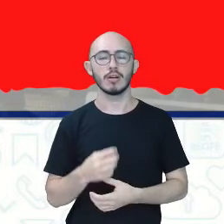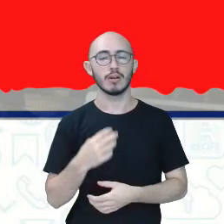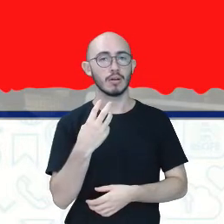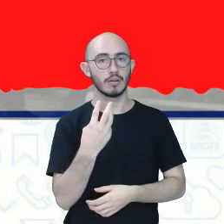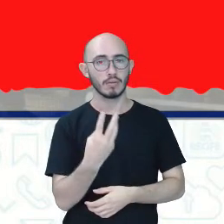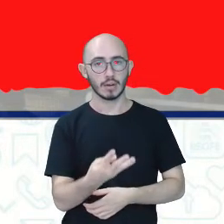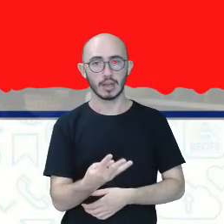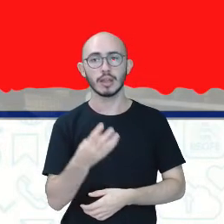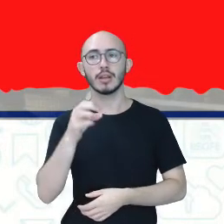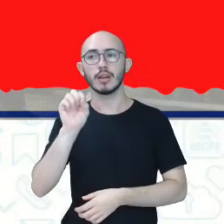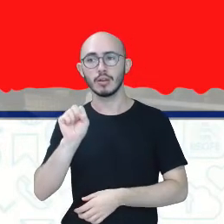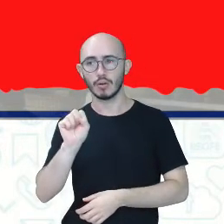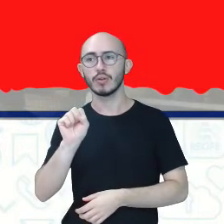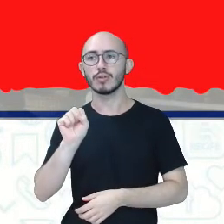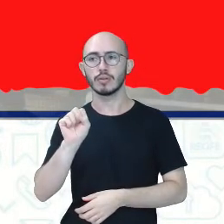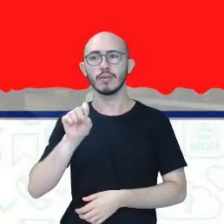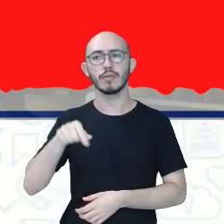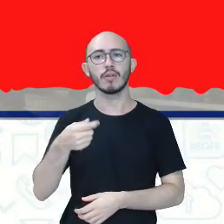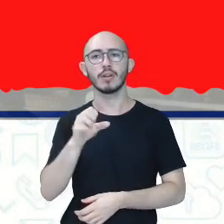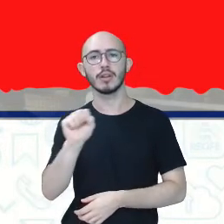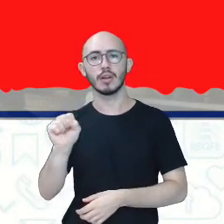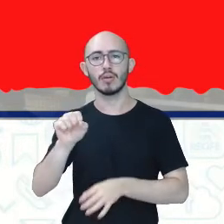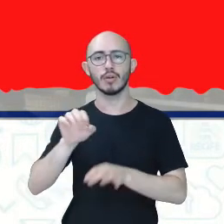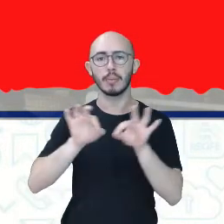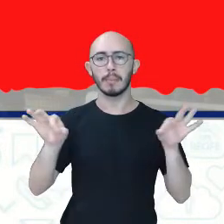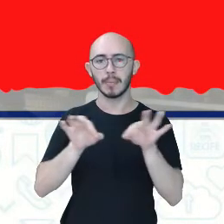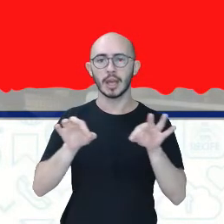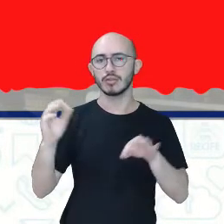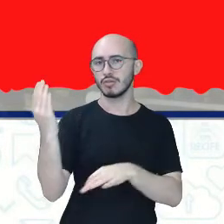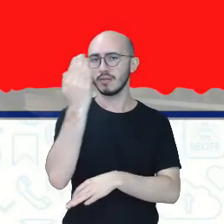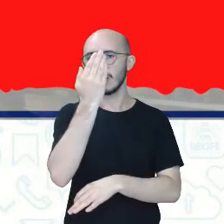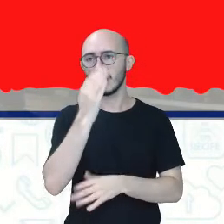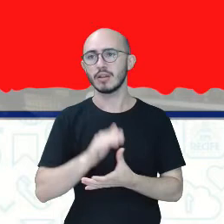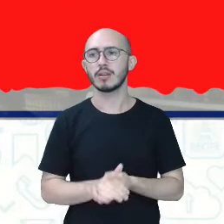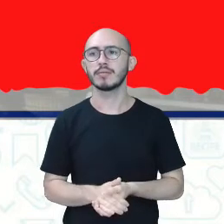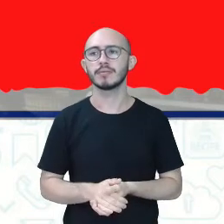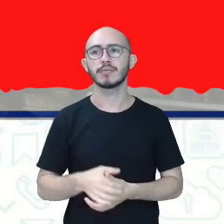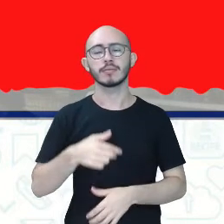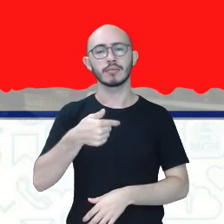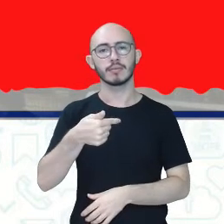48,88 metros de frente, né, a largura, né, de frente, por